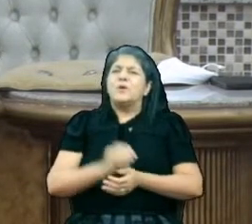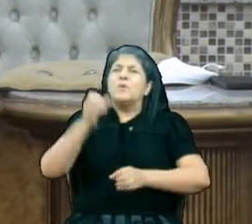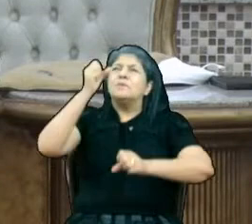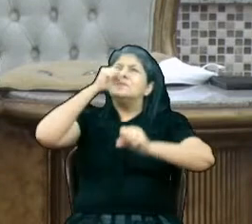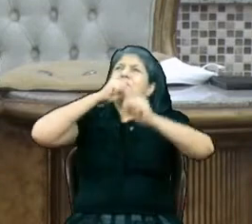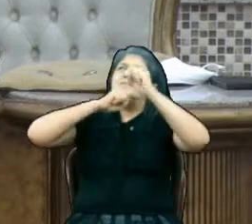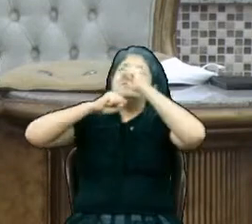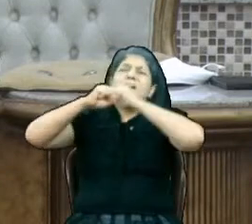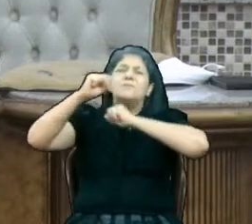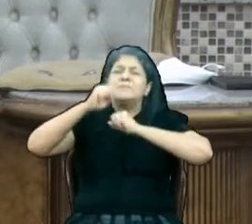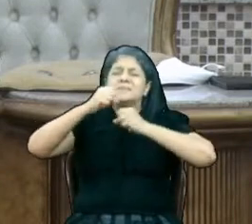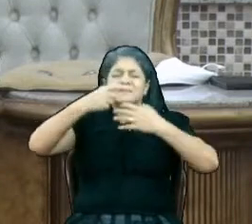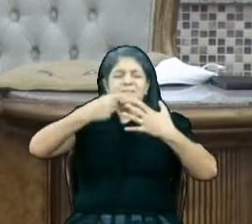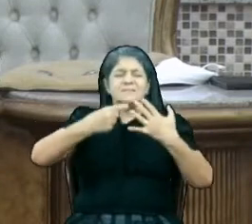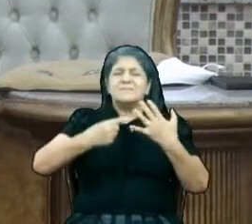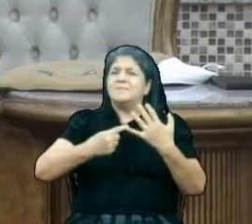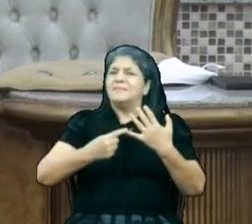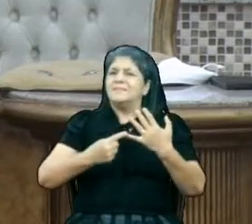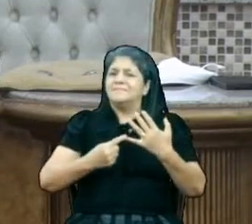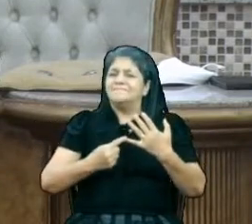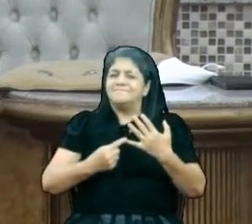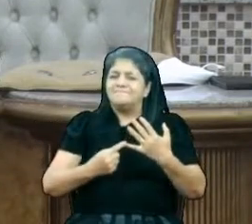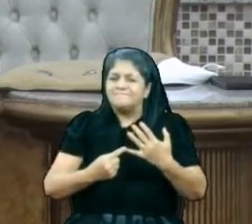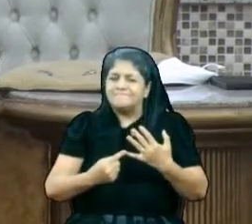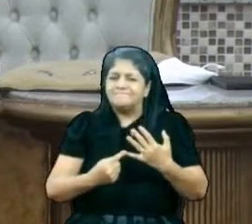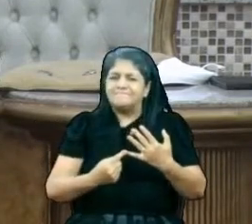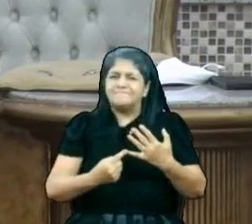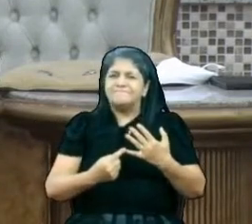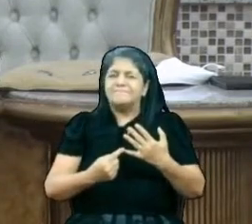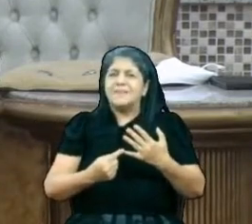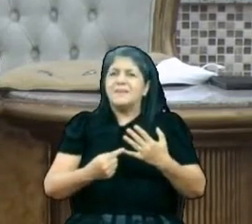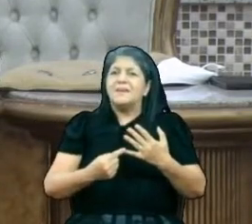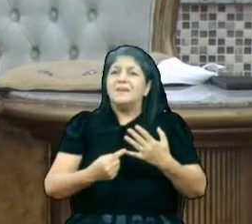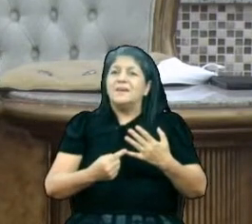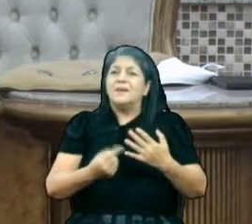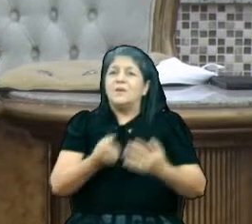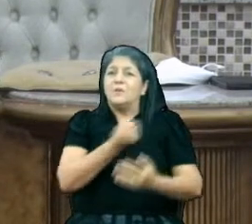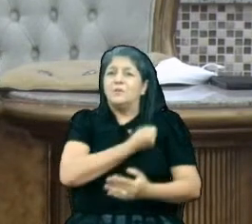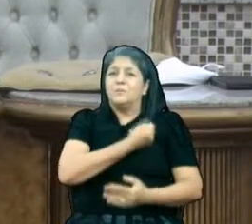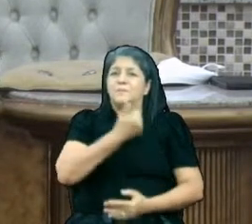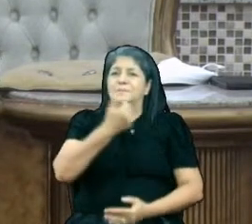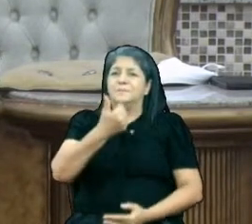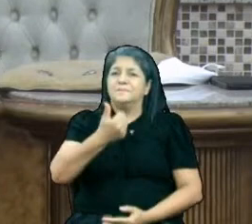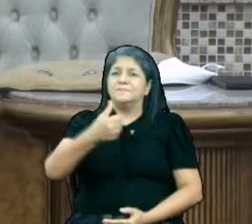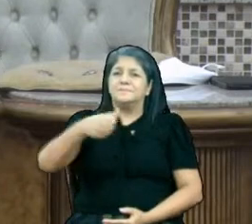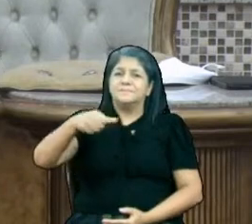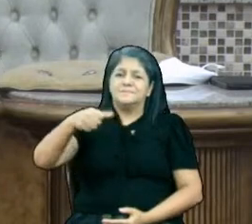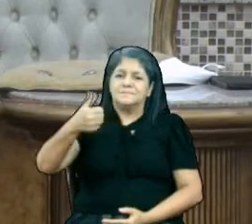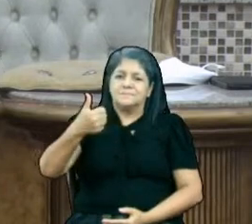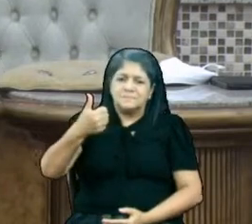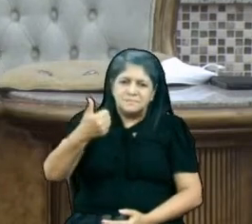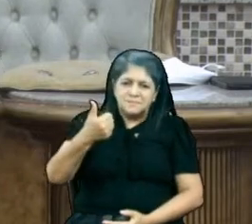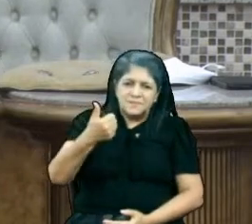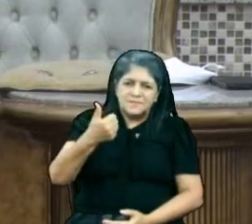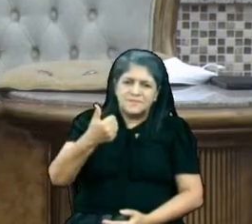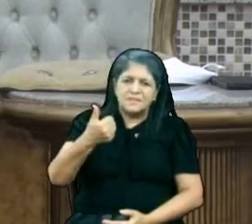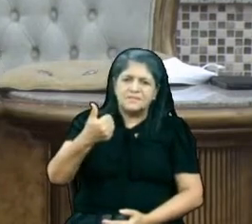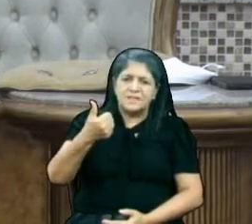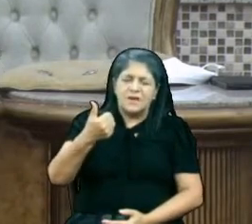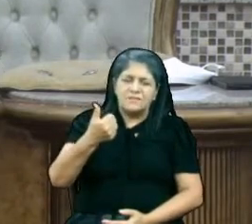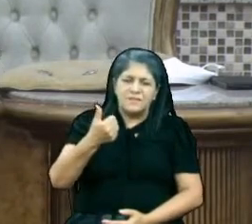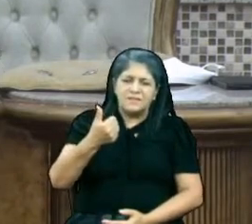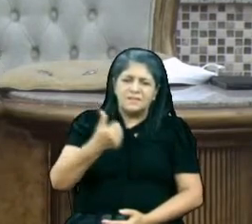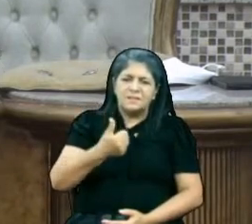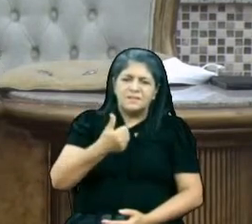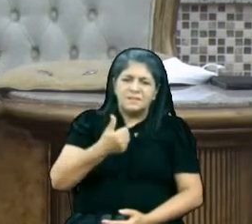aqui irmãos são os homens da reconheceu reconhecer uma perda em sua vida e a Pedra do salmista